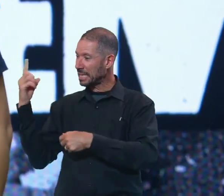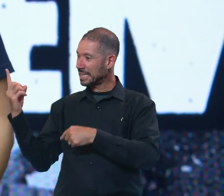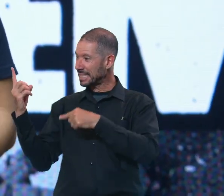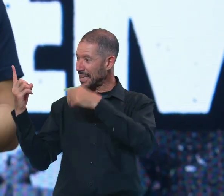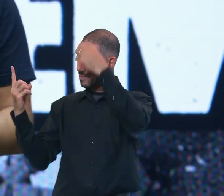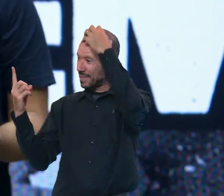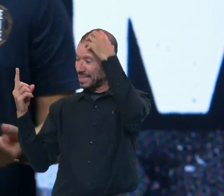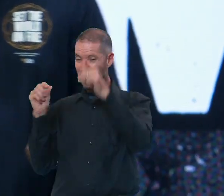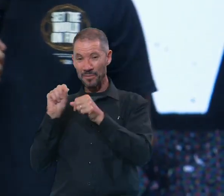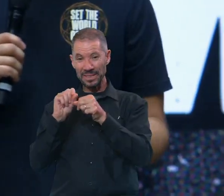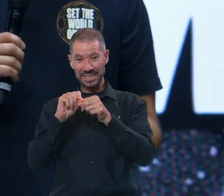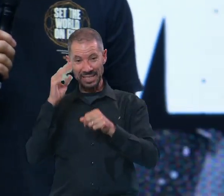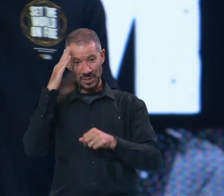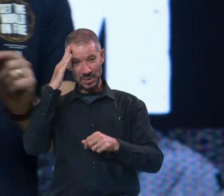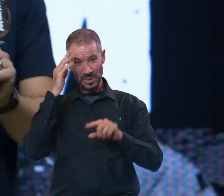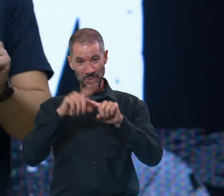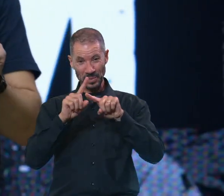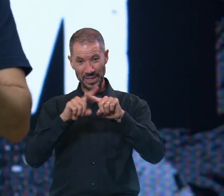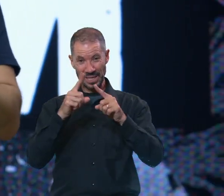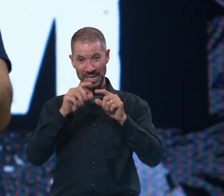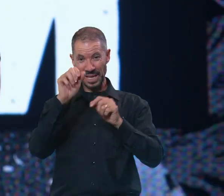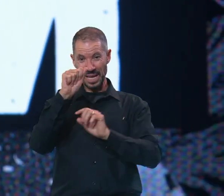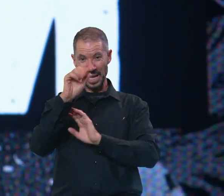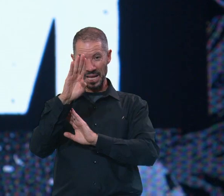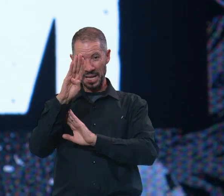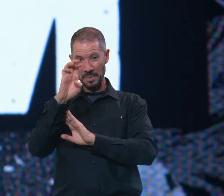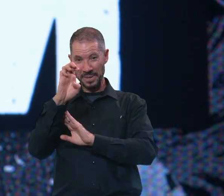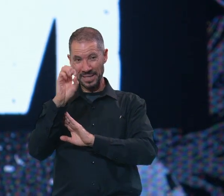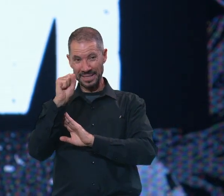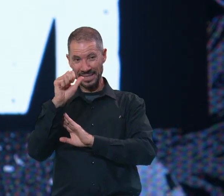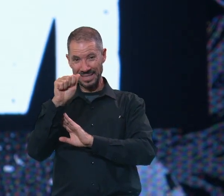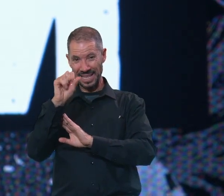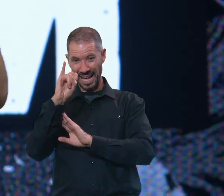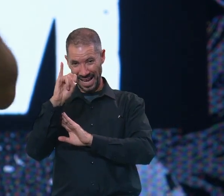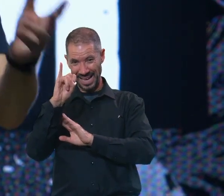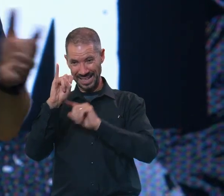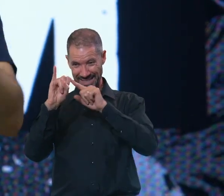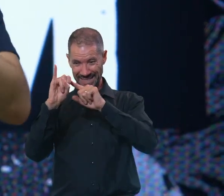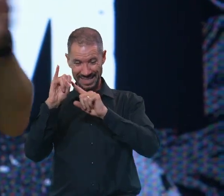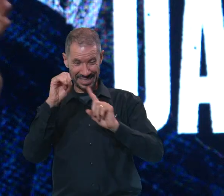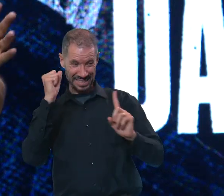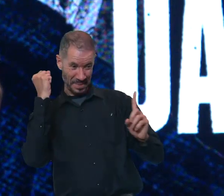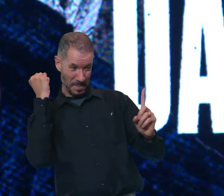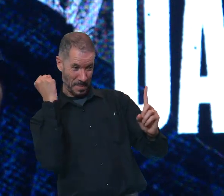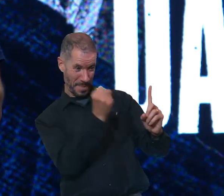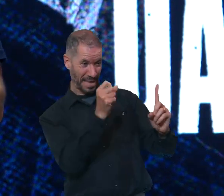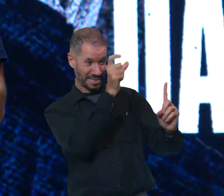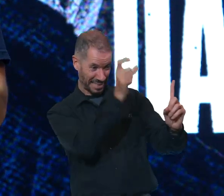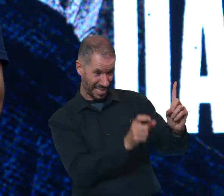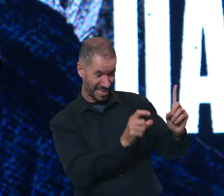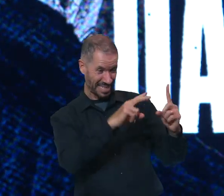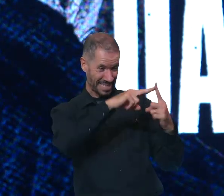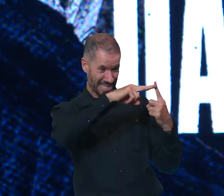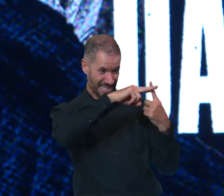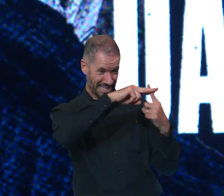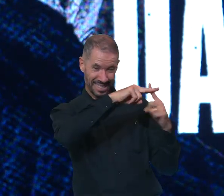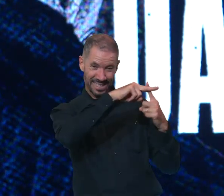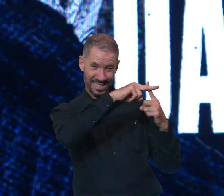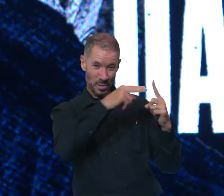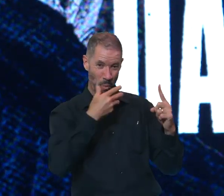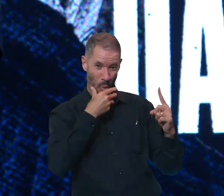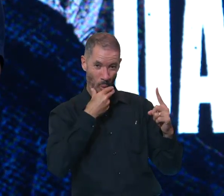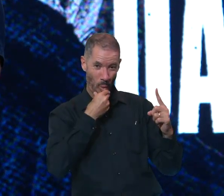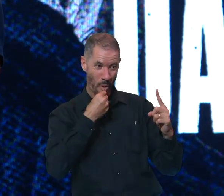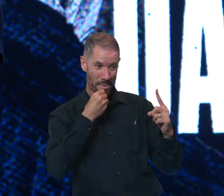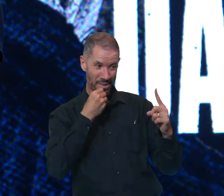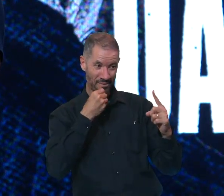Sabe por quê? Absaí vai dizer ali, inclusive, que ele queria matar lá de uma vez o cara lá e resolver. E quando aquele homem falava,